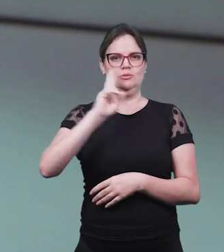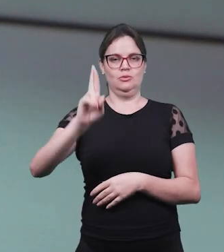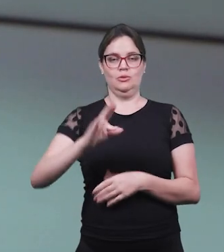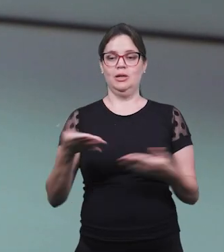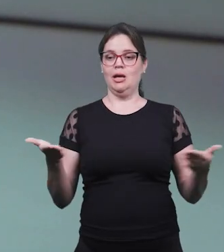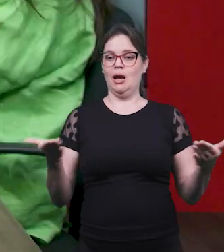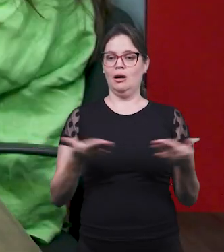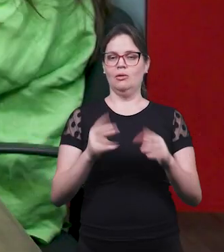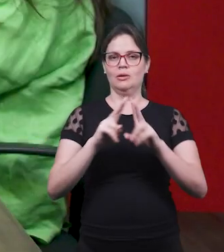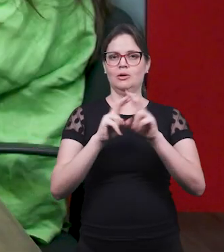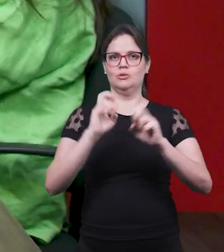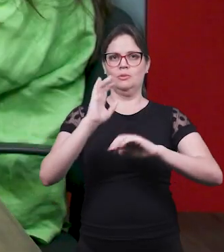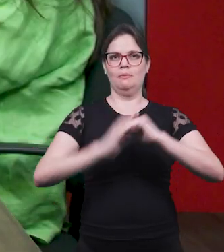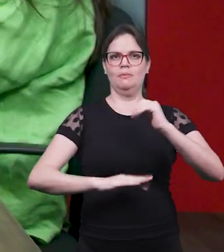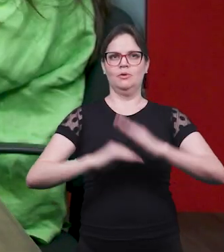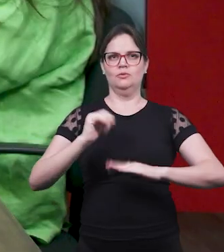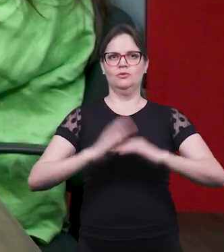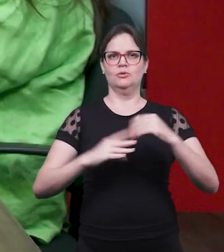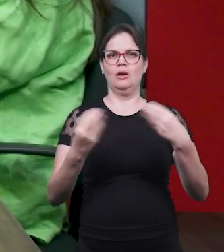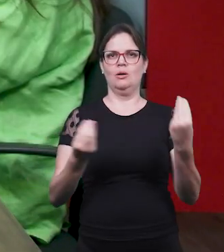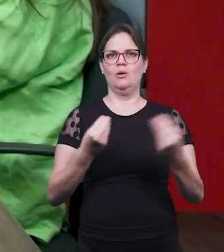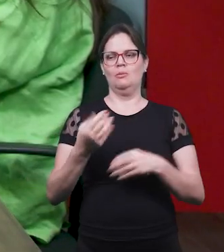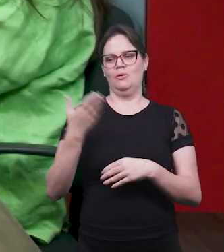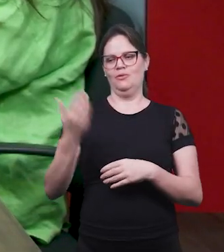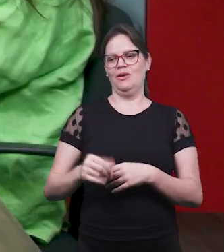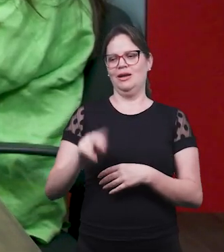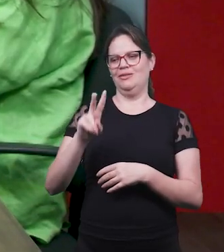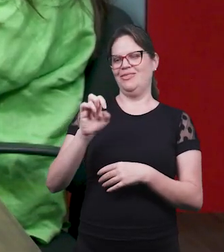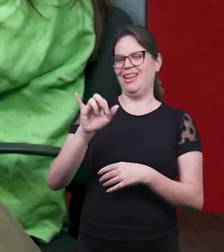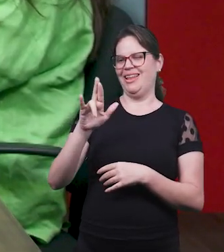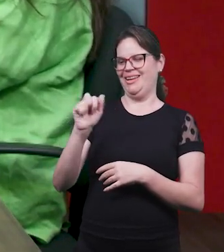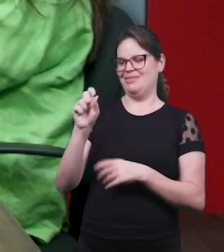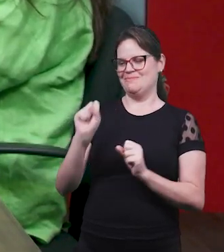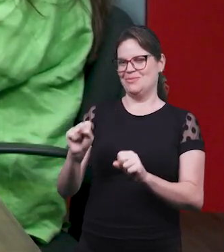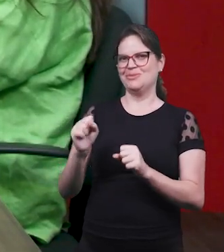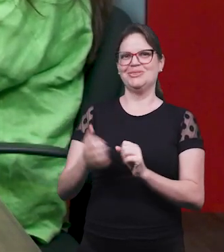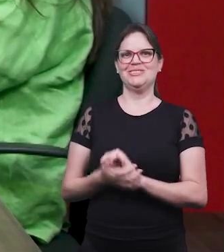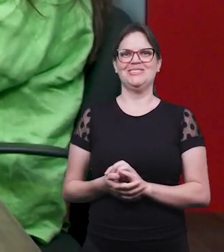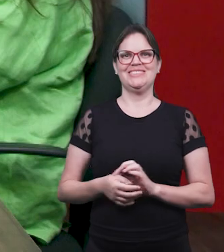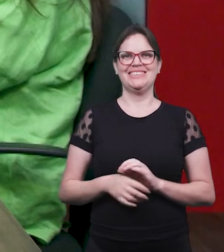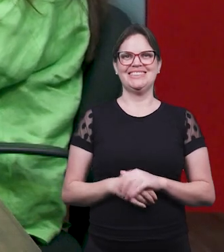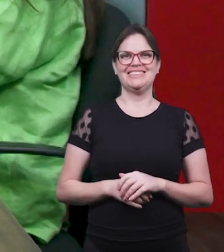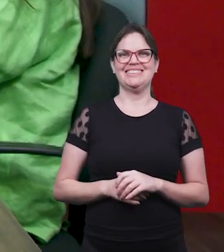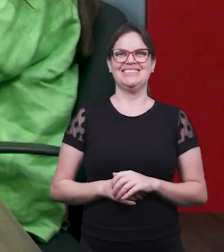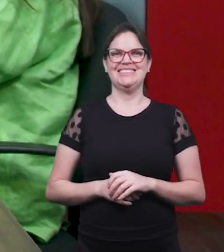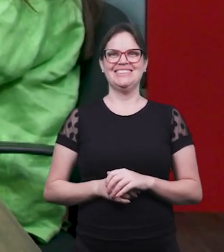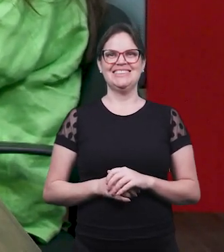como é que foi? Quem Fala, começa? Valéria, primeiro. Valéria, vai. Então,